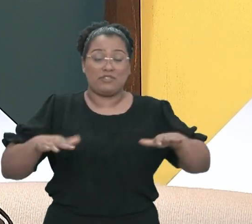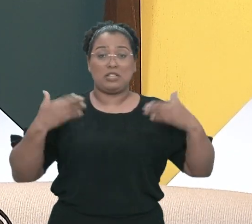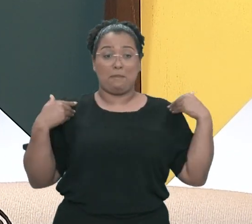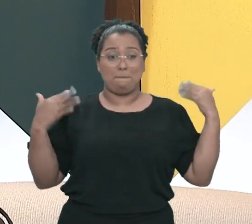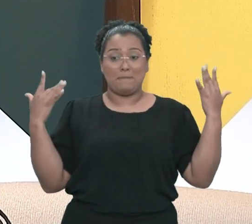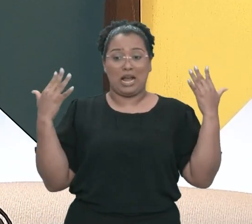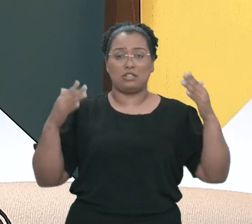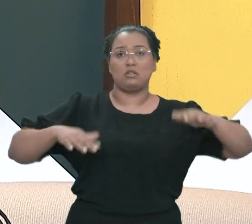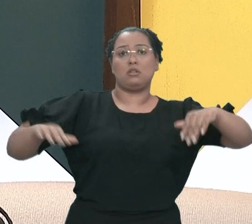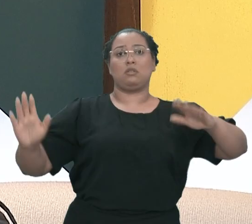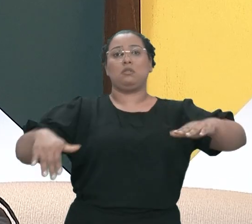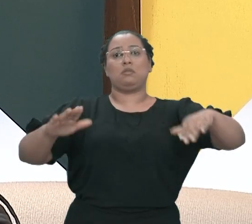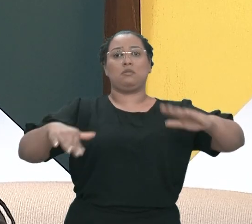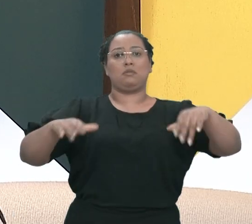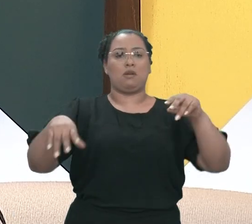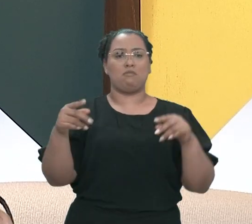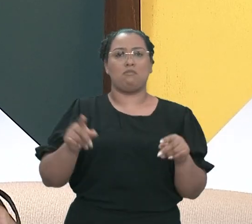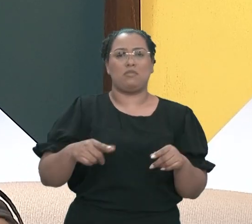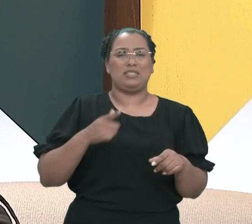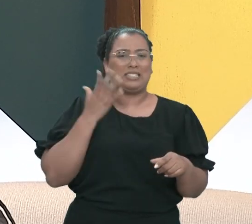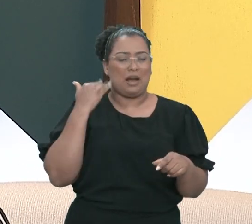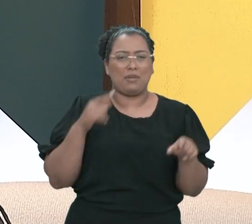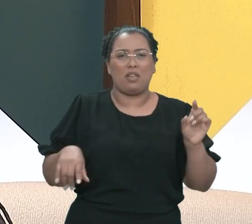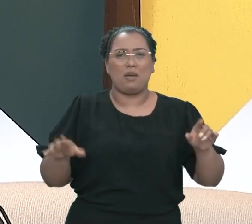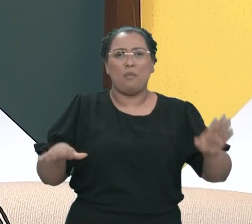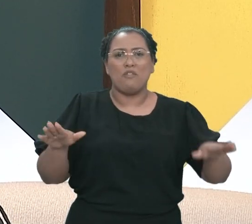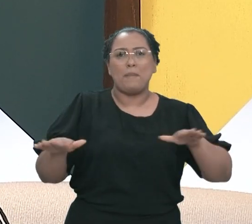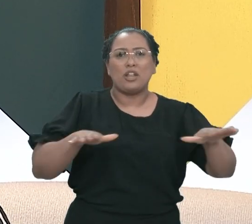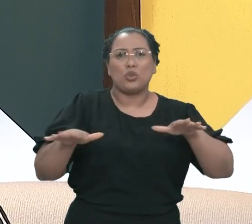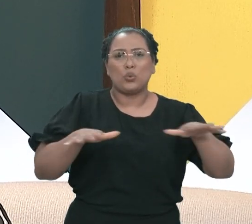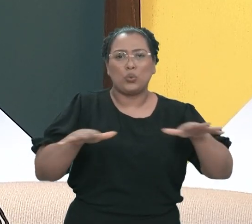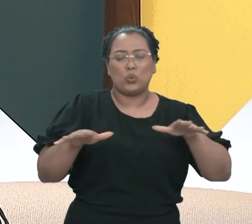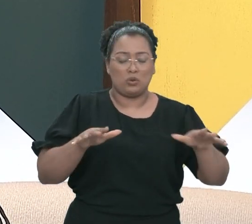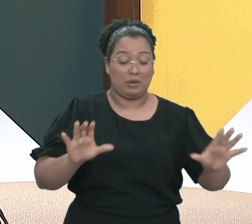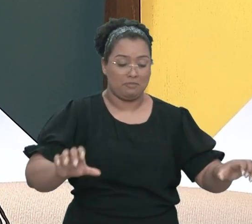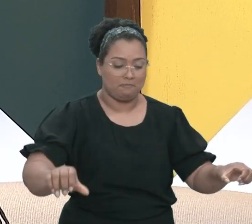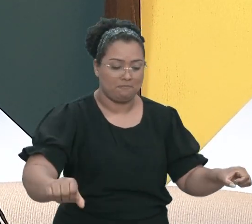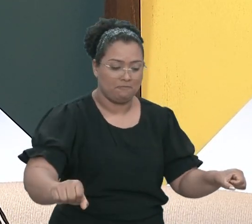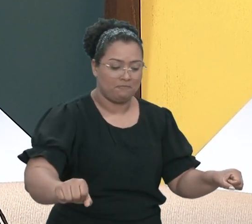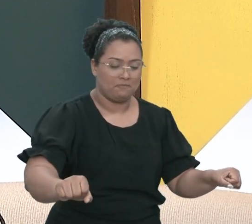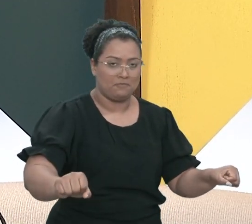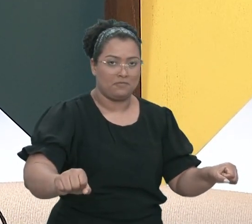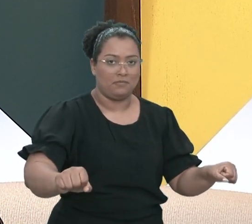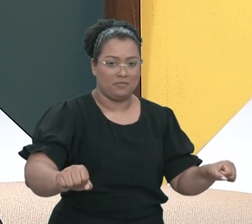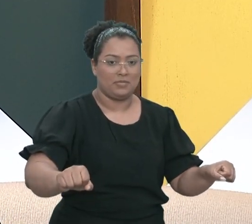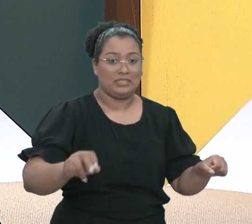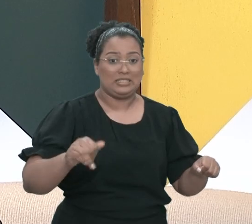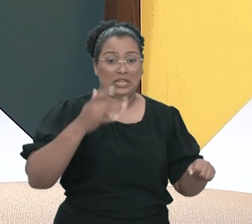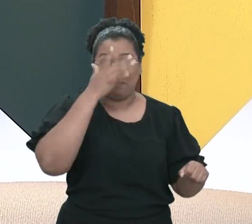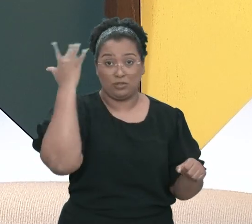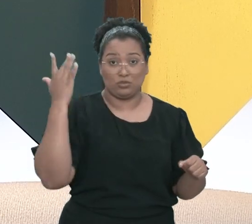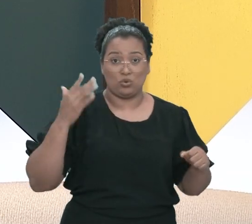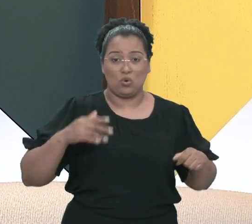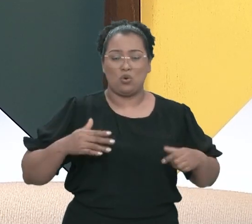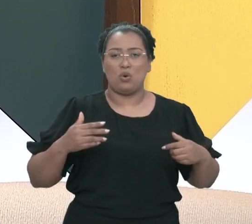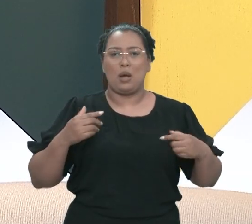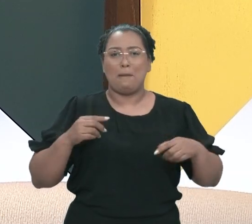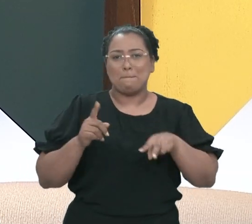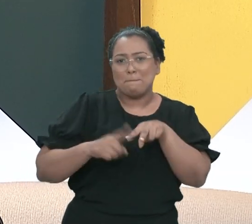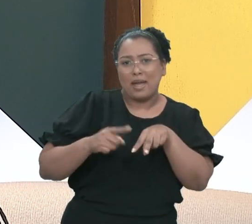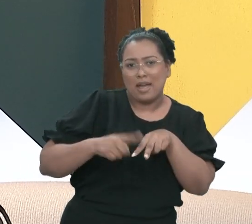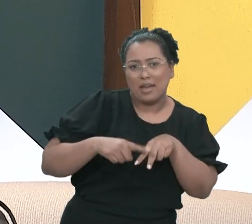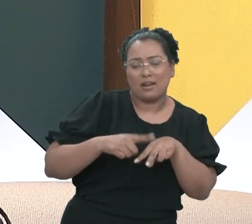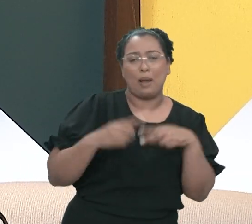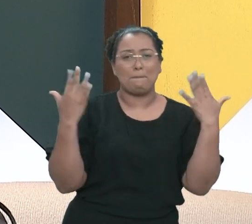para que você não se machuque. Mas se você tentar conter uma pessoa que está tendo uma crise convulsiva e mexendo muito os membros inferiores e